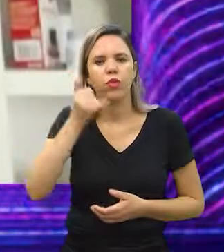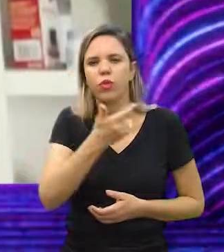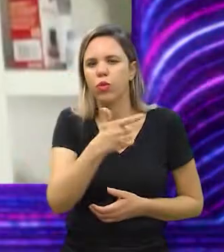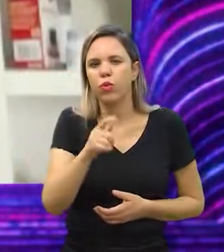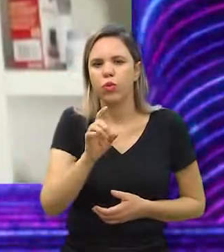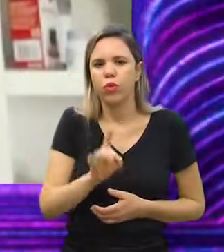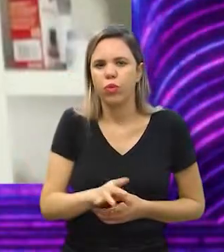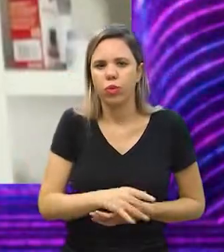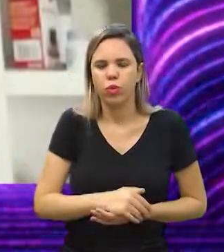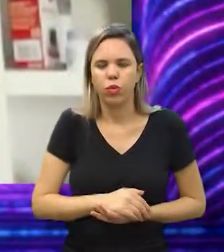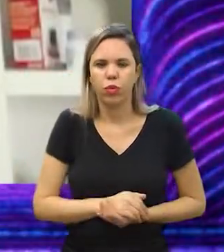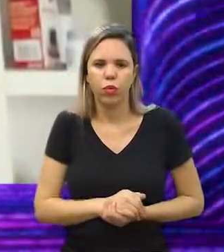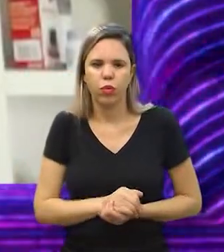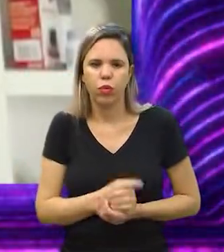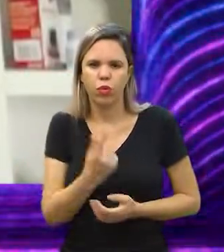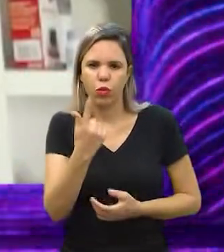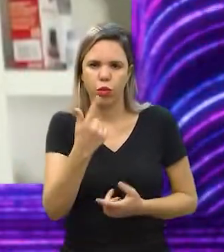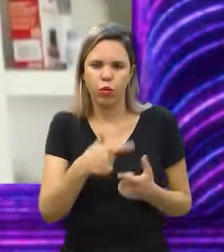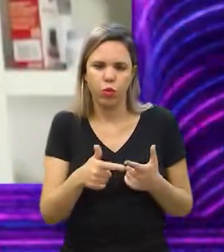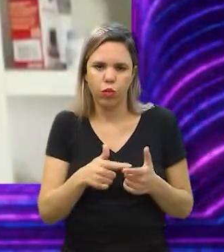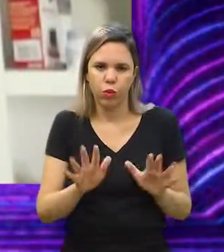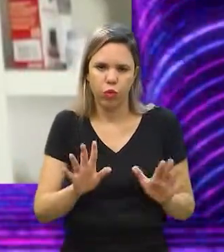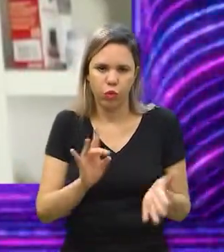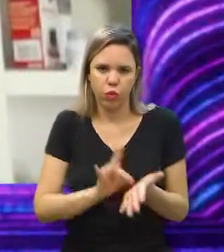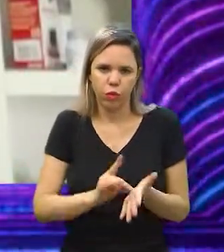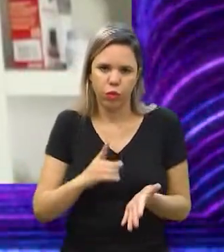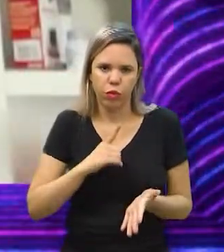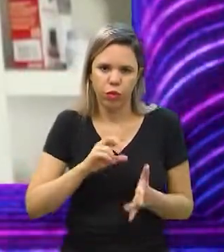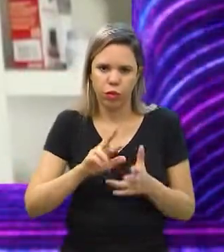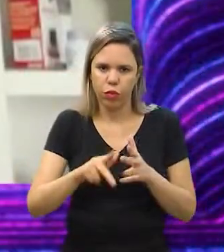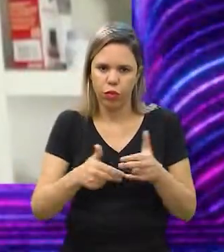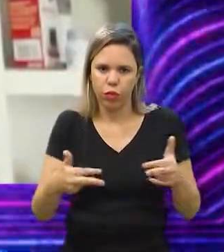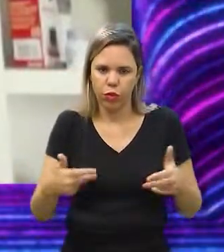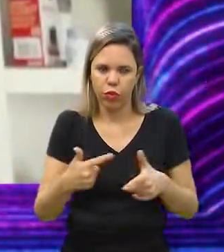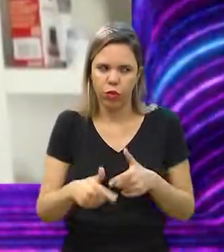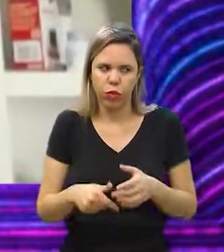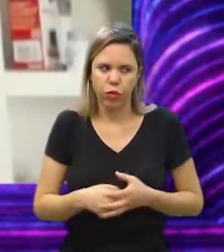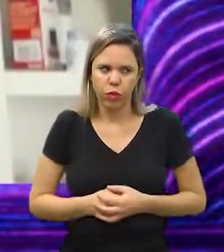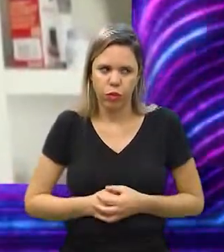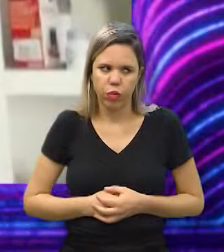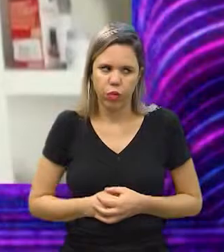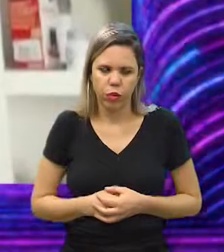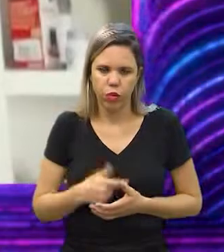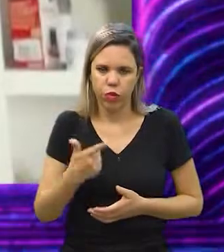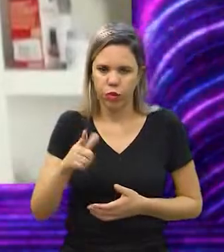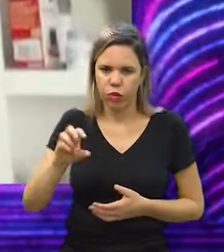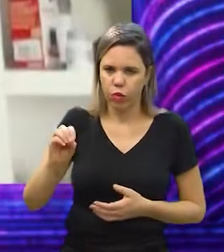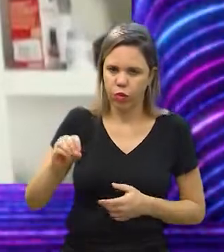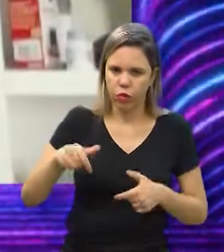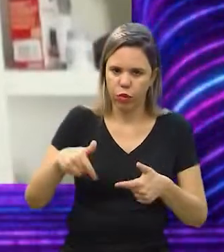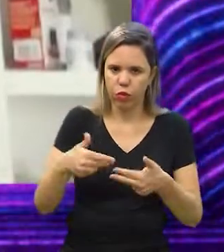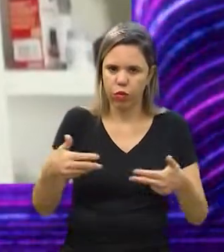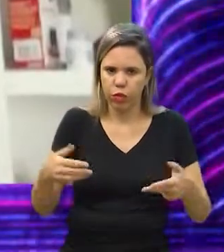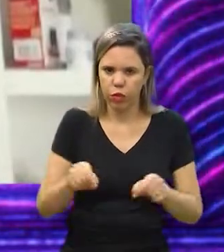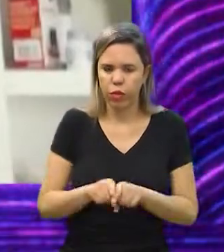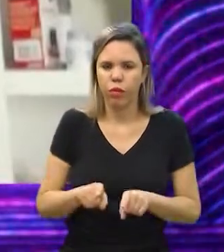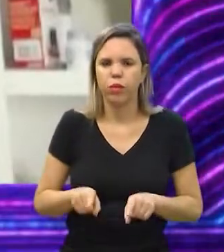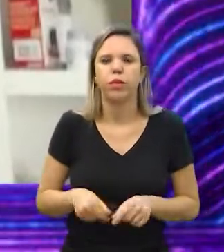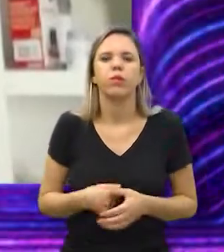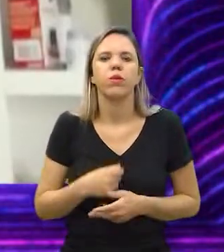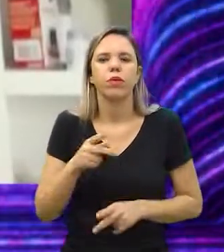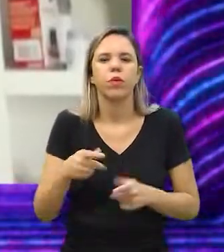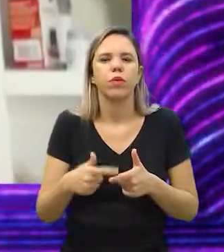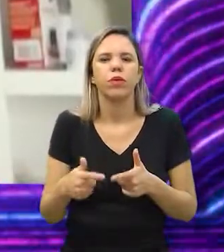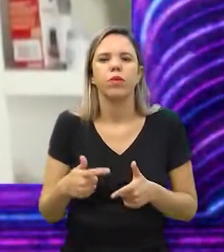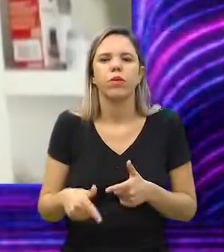não tem só um problema. Na verdade, você tem vários problemas, né? E o Leonardo enfrenta tudo isso. Ele enfrenta